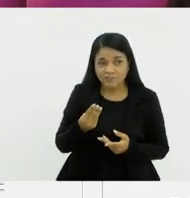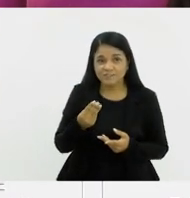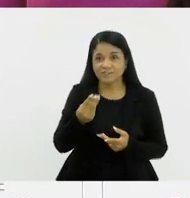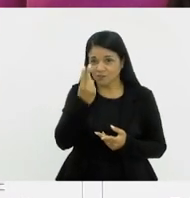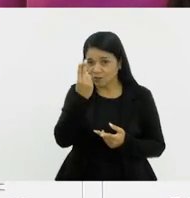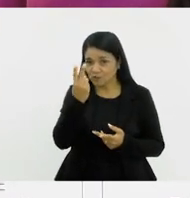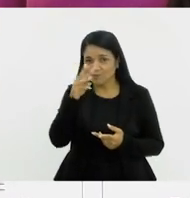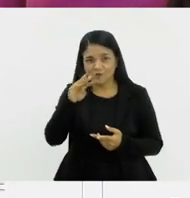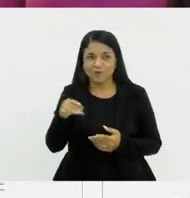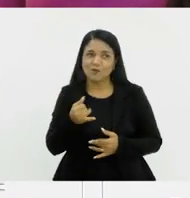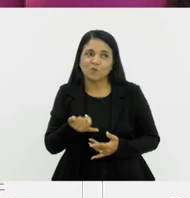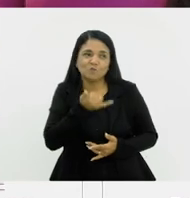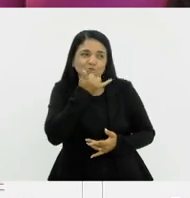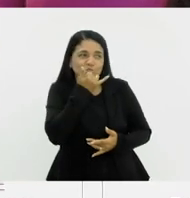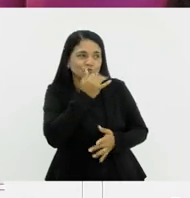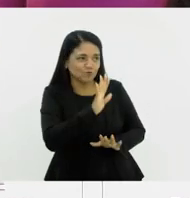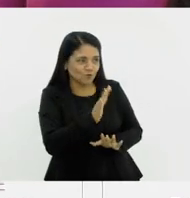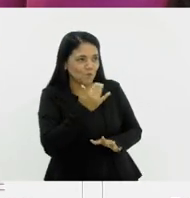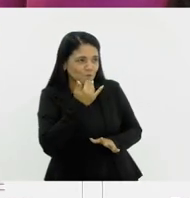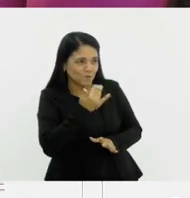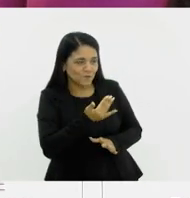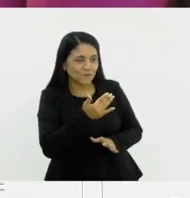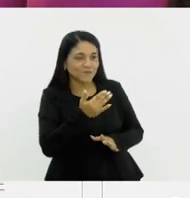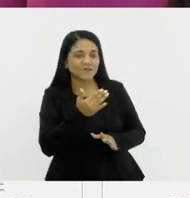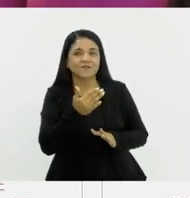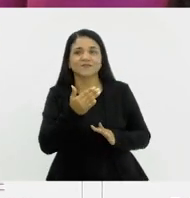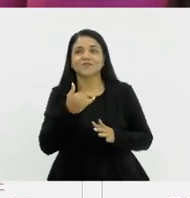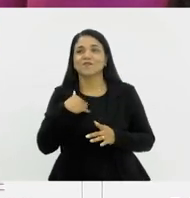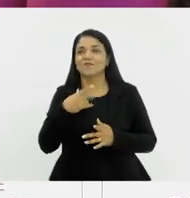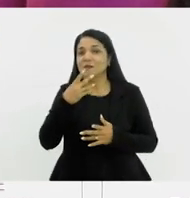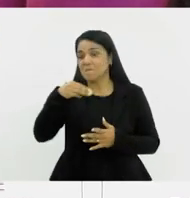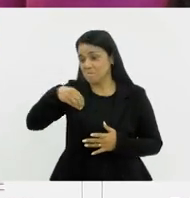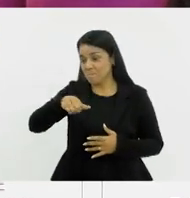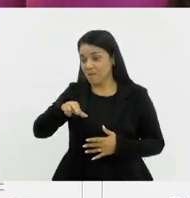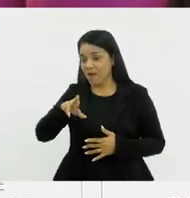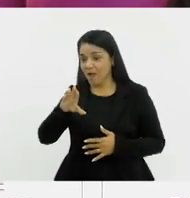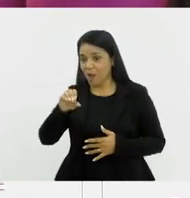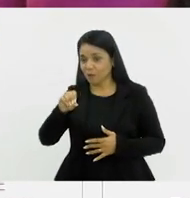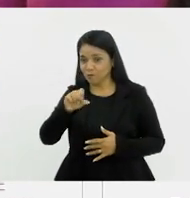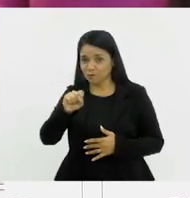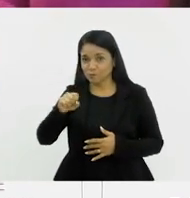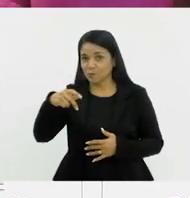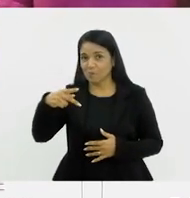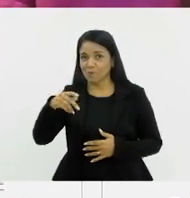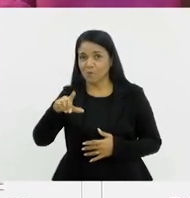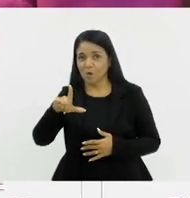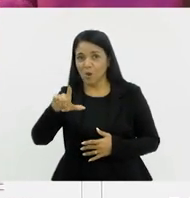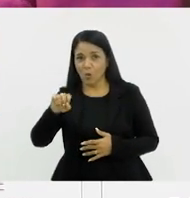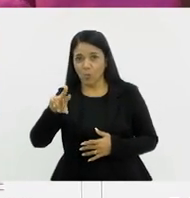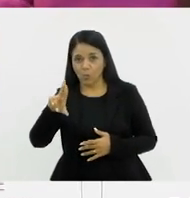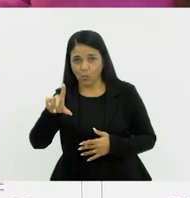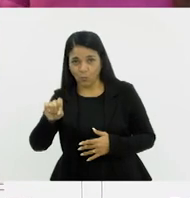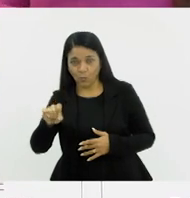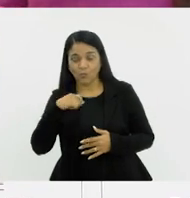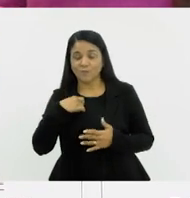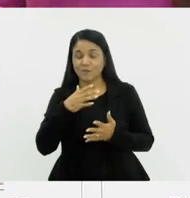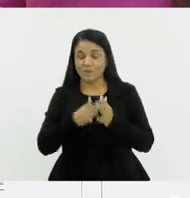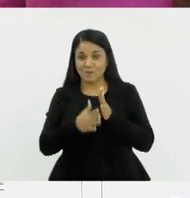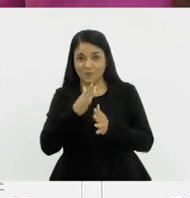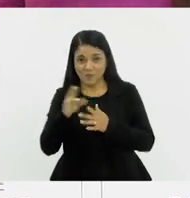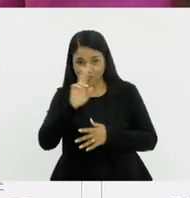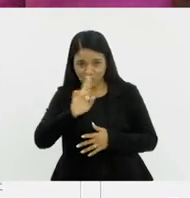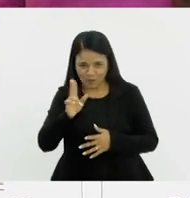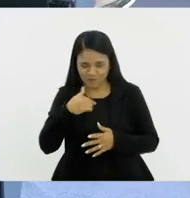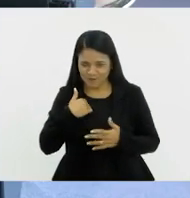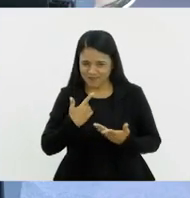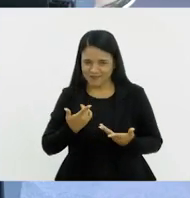queria pedir desculpa, porque no início eu me referi a você com Marcos Paulo, né? Não sei porquê. Eu sou o deputado Luiz Paulo. Quem sou eu para